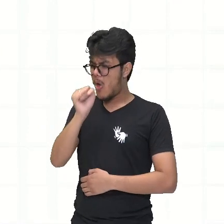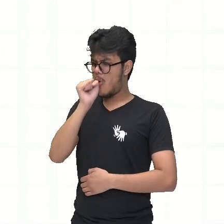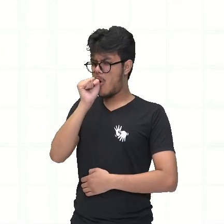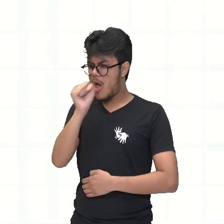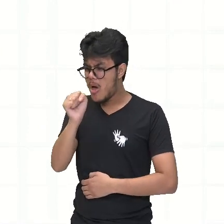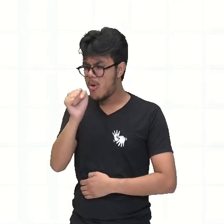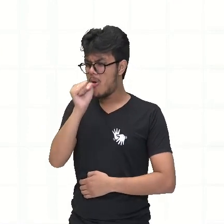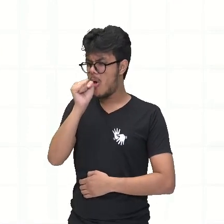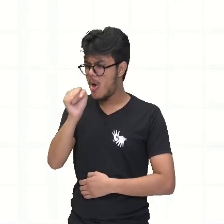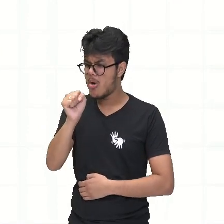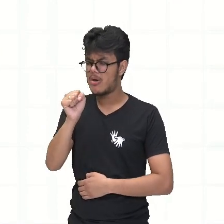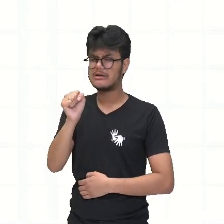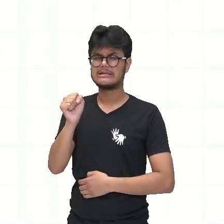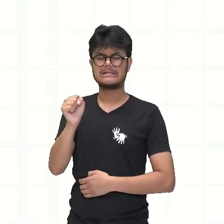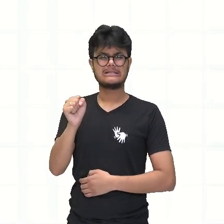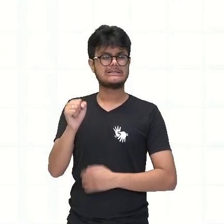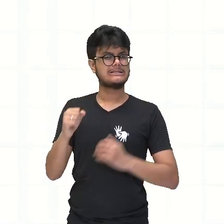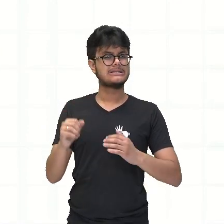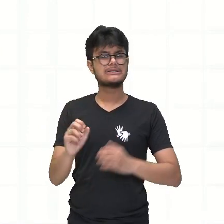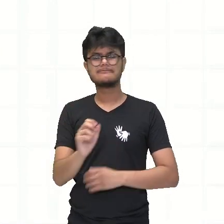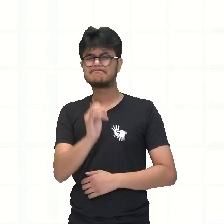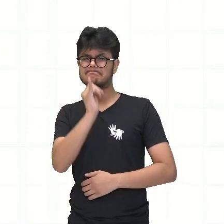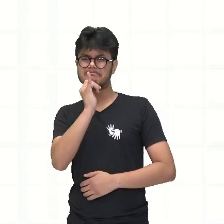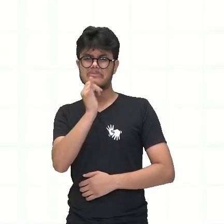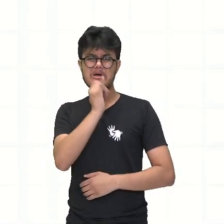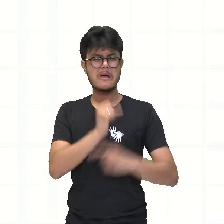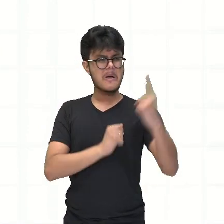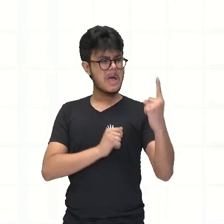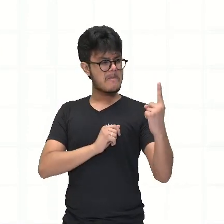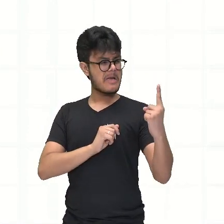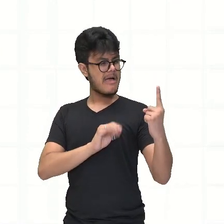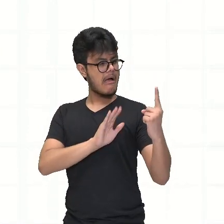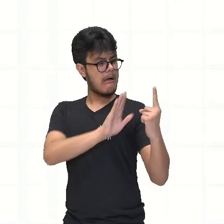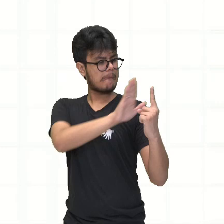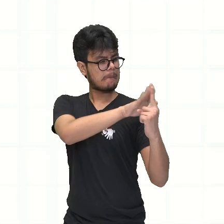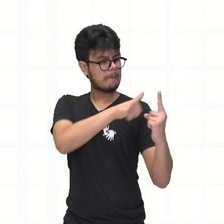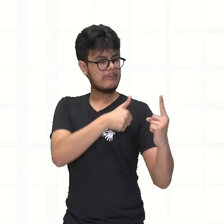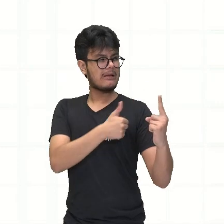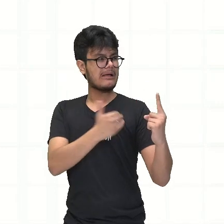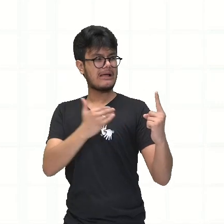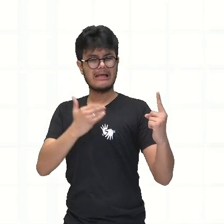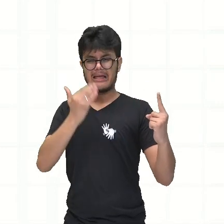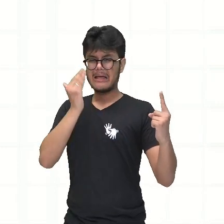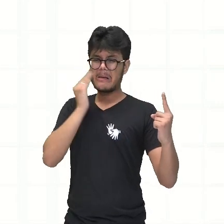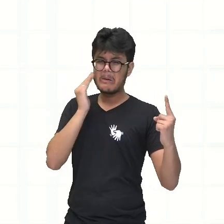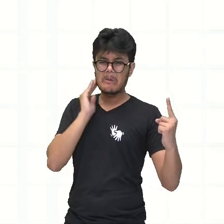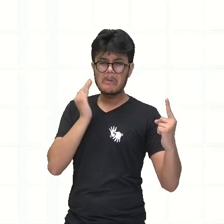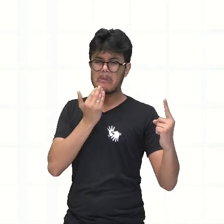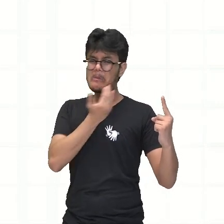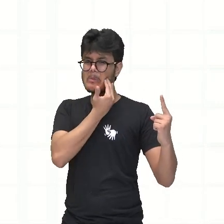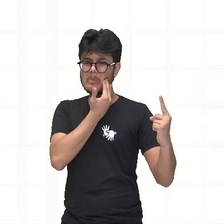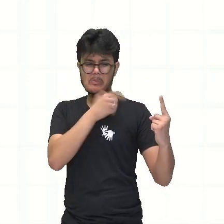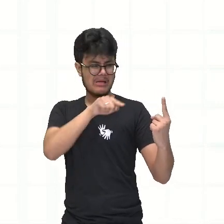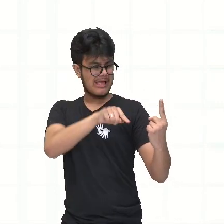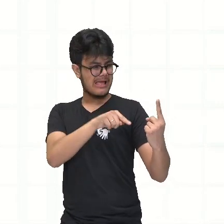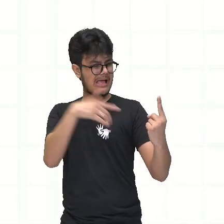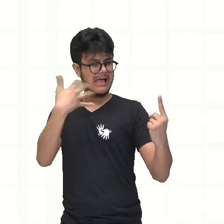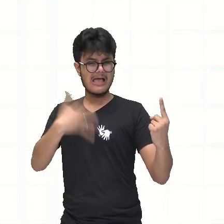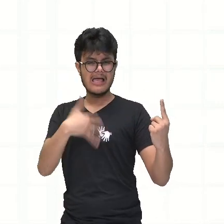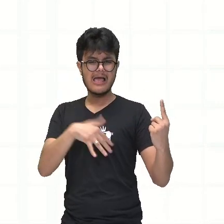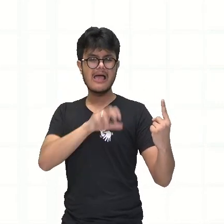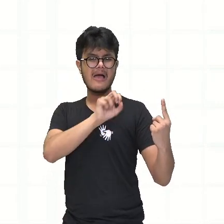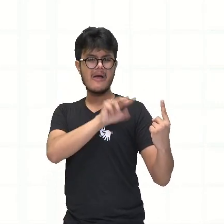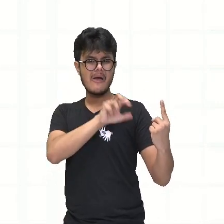tocar em outra pessoa com a mão melada, né, dessas secreções, isso transmite por meio